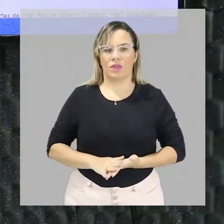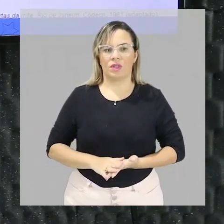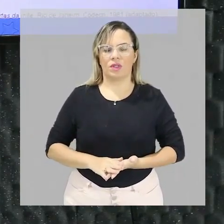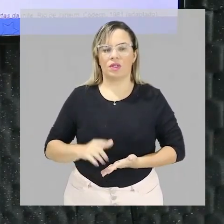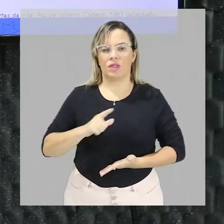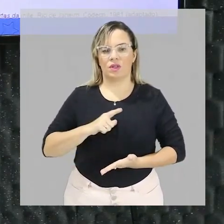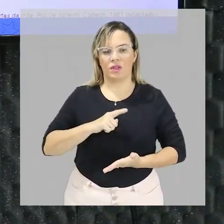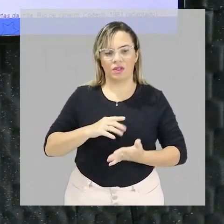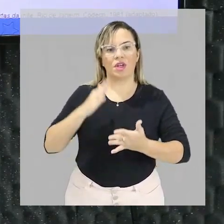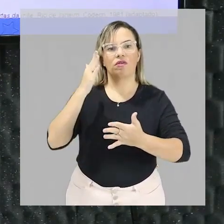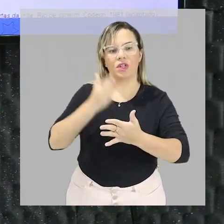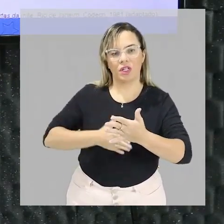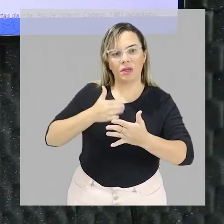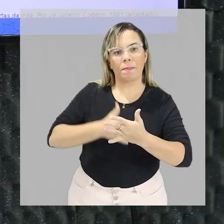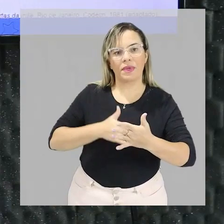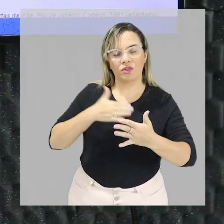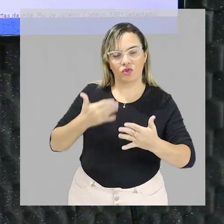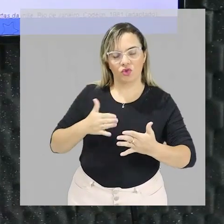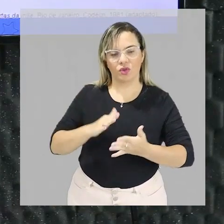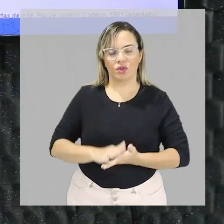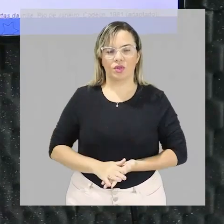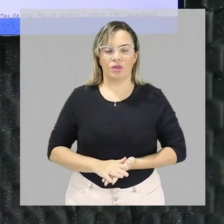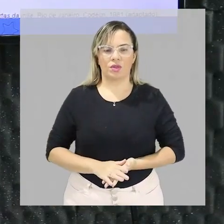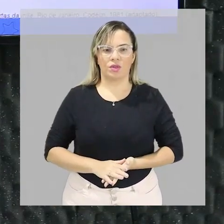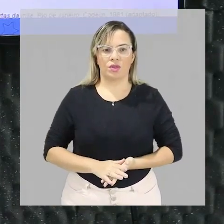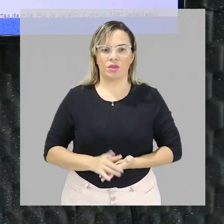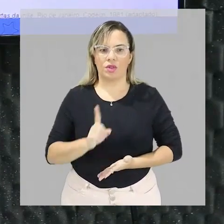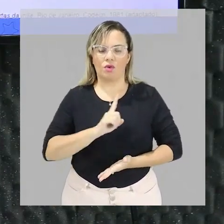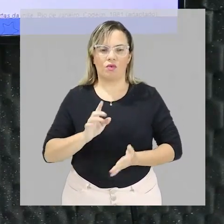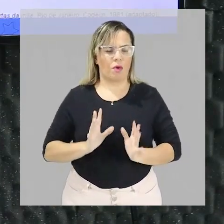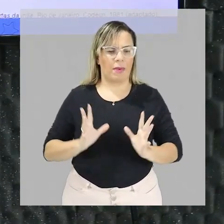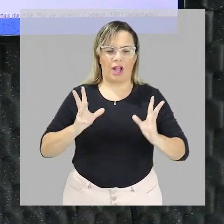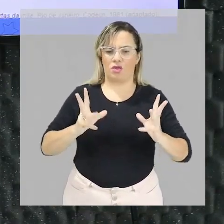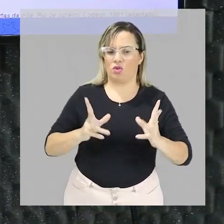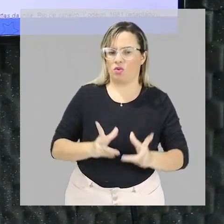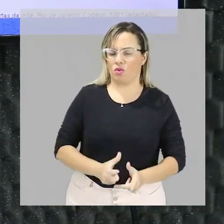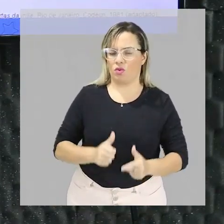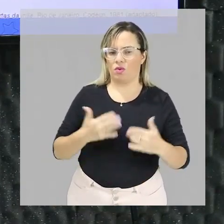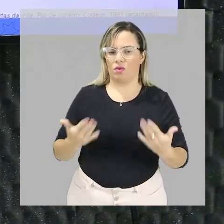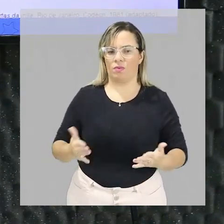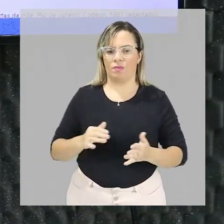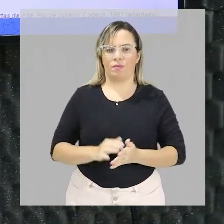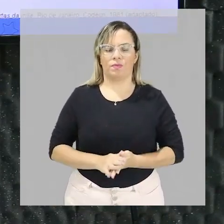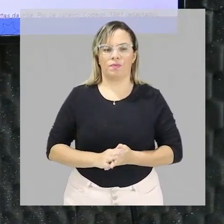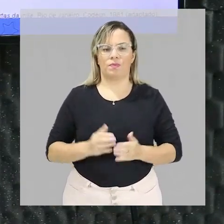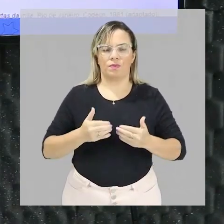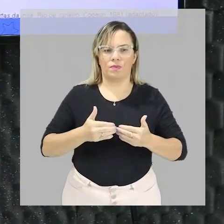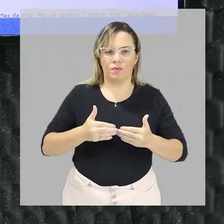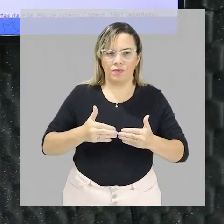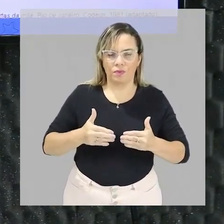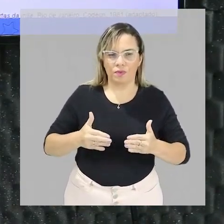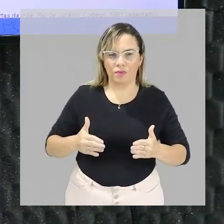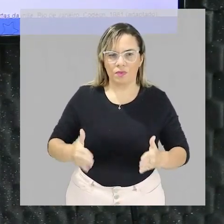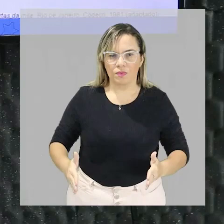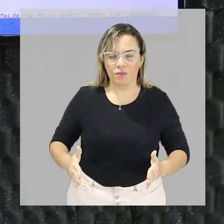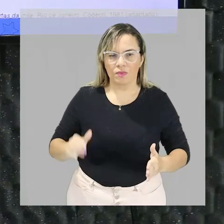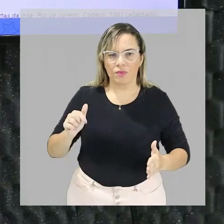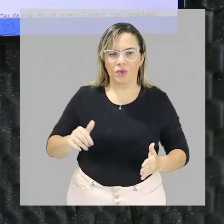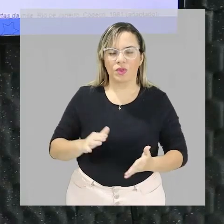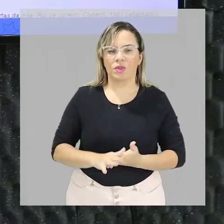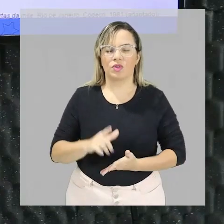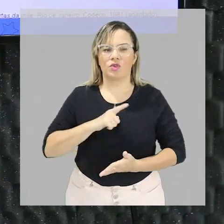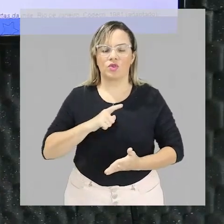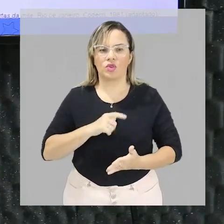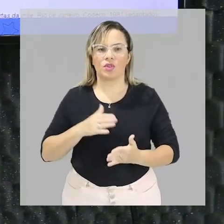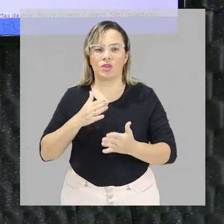Ela teve suas restrições. Então, ela foi uma abertura, uma distensão, basicamente com